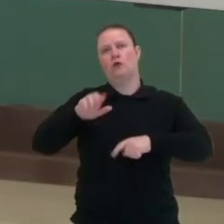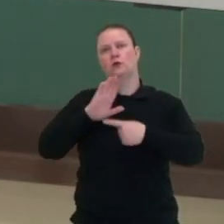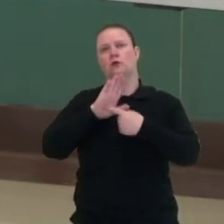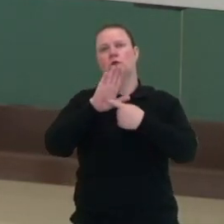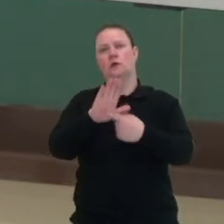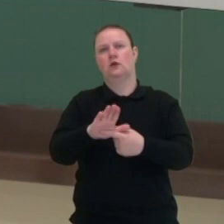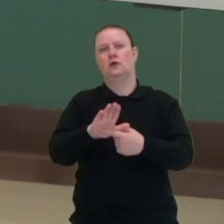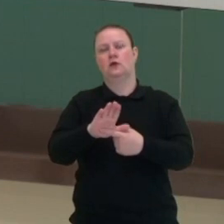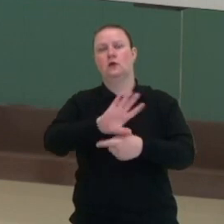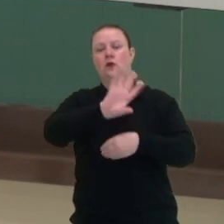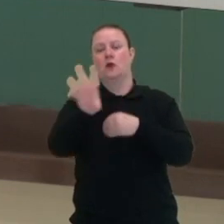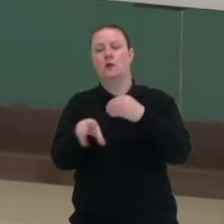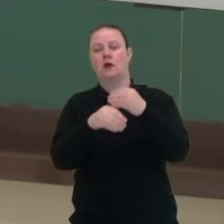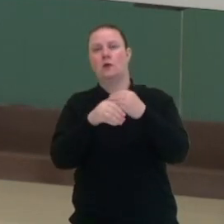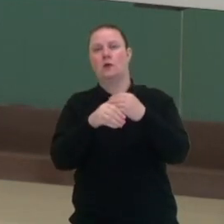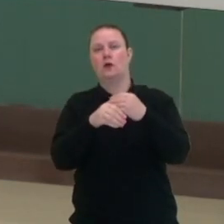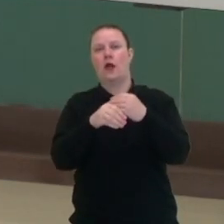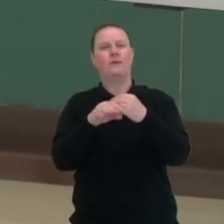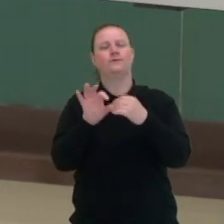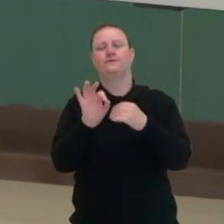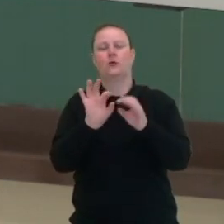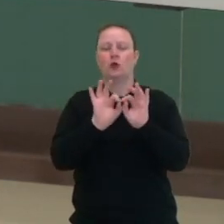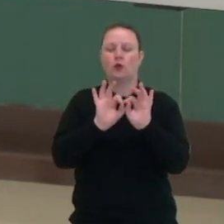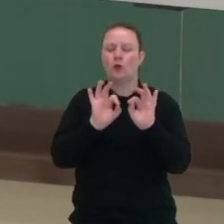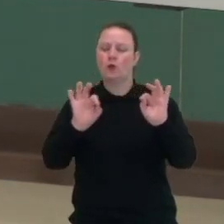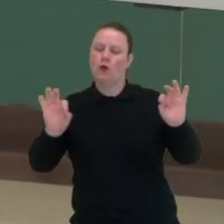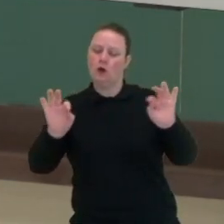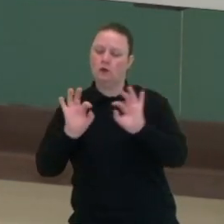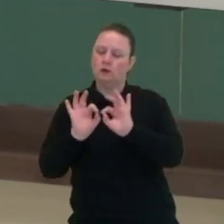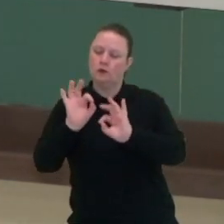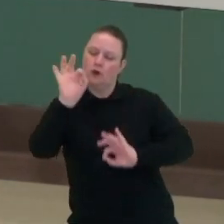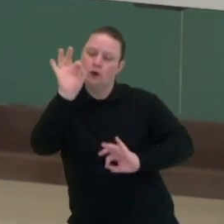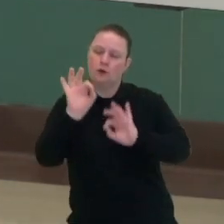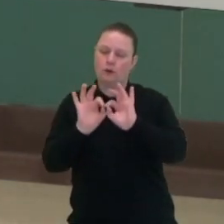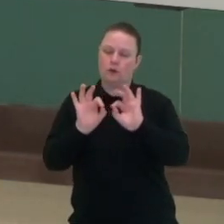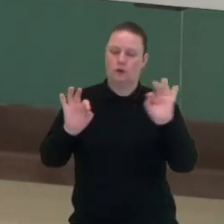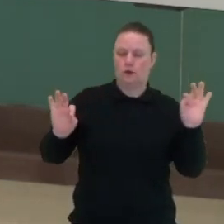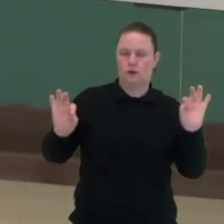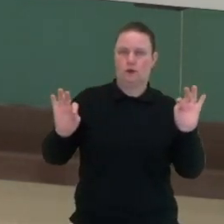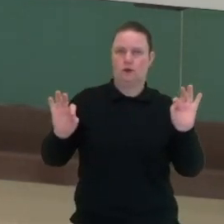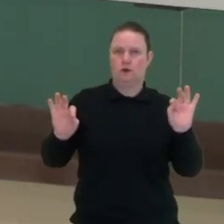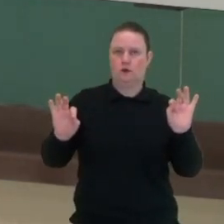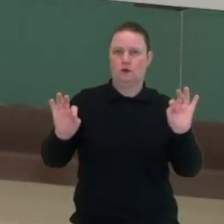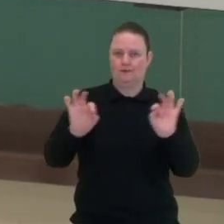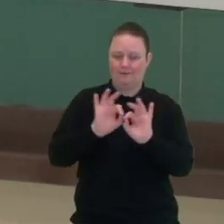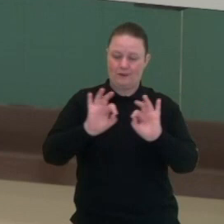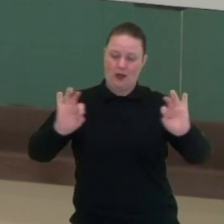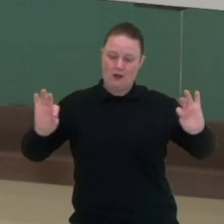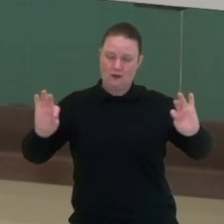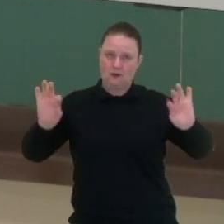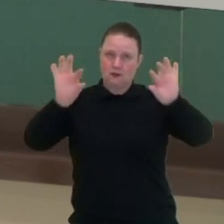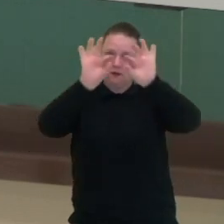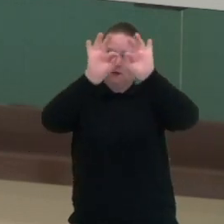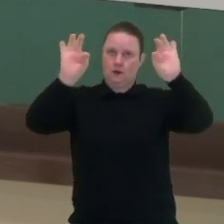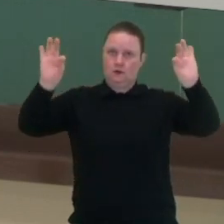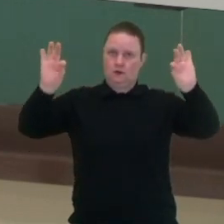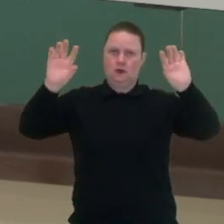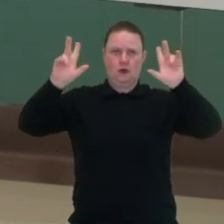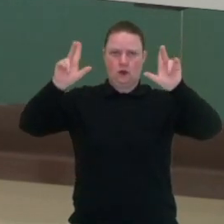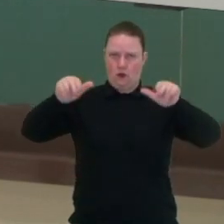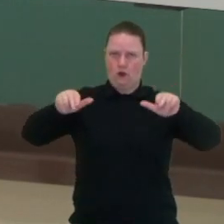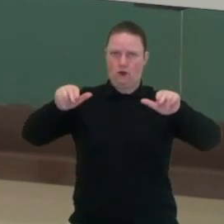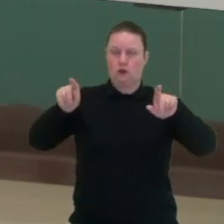e comprimento é a mesma coisa. Assim como altura e largura também é a mesma coisa,